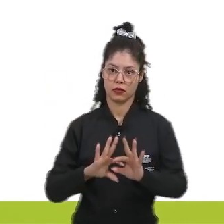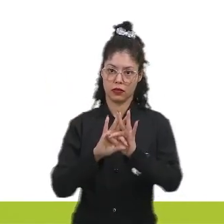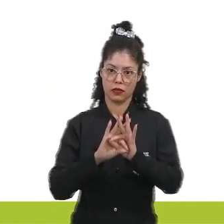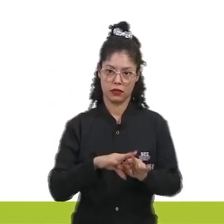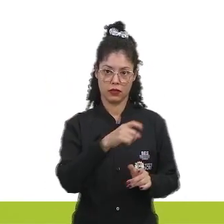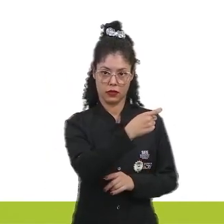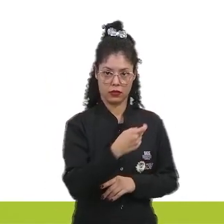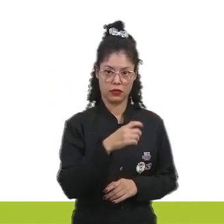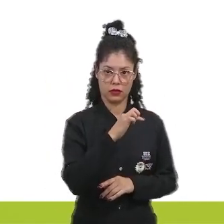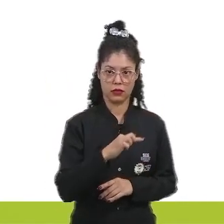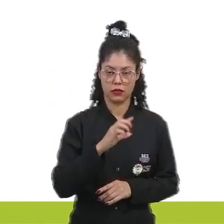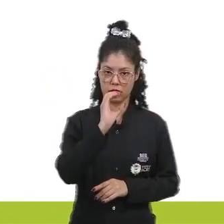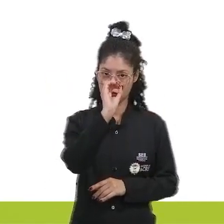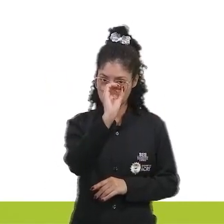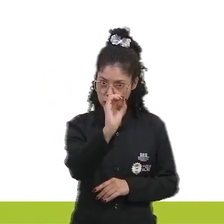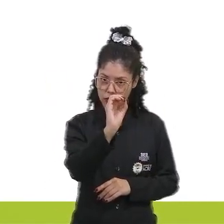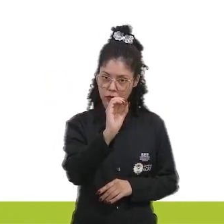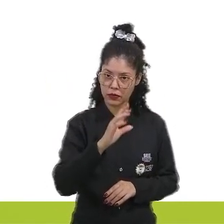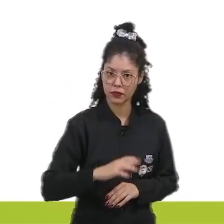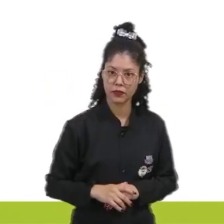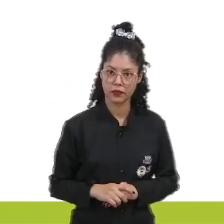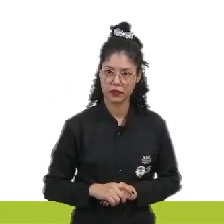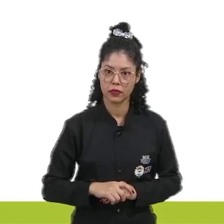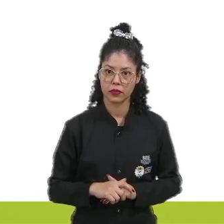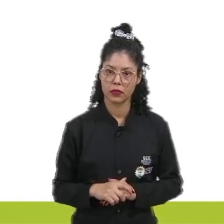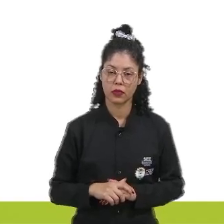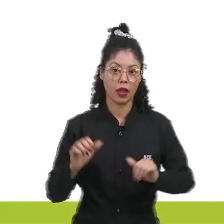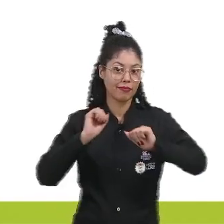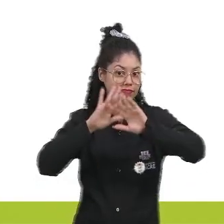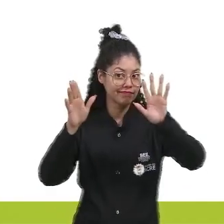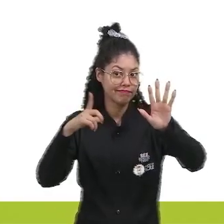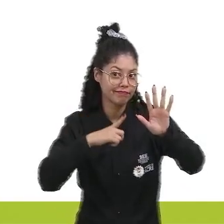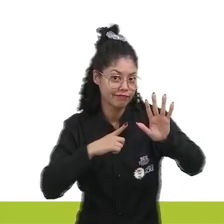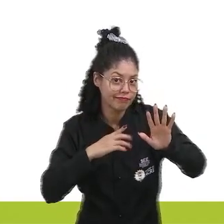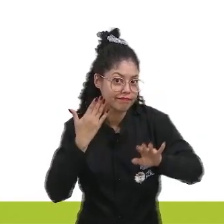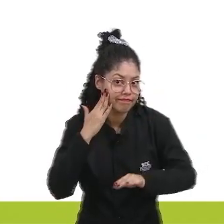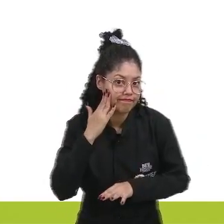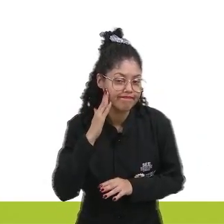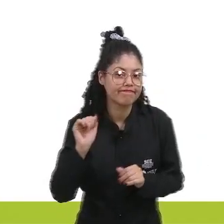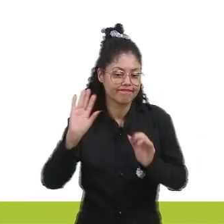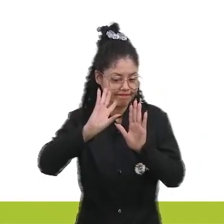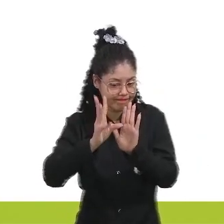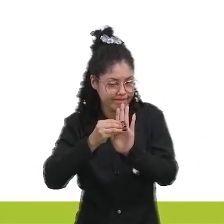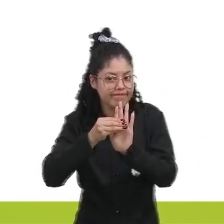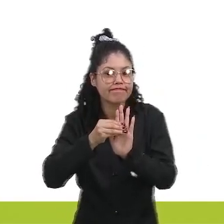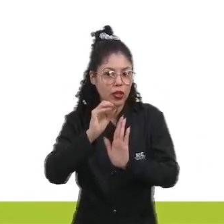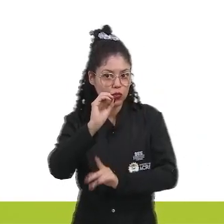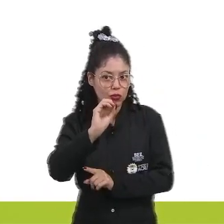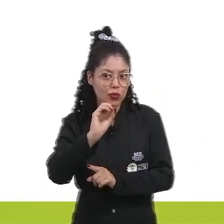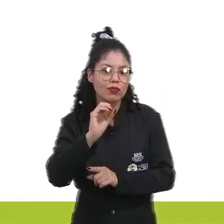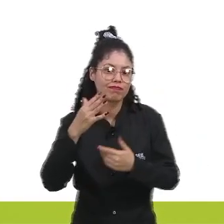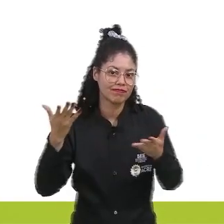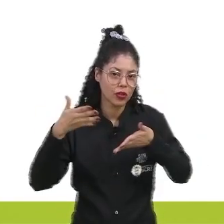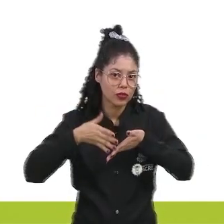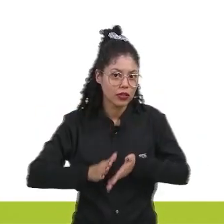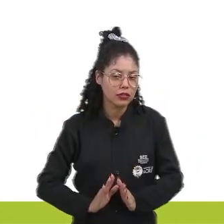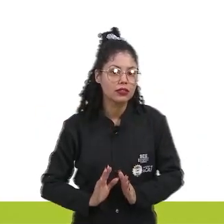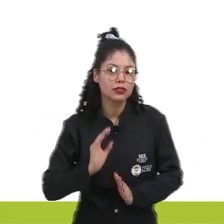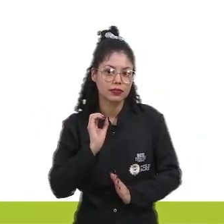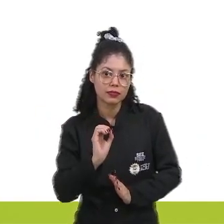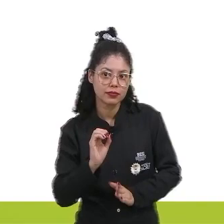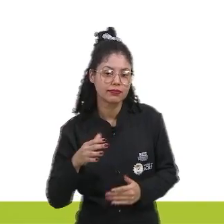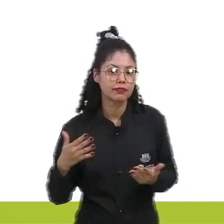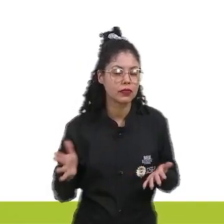f de x passa a ser zero, pessoal. Dá uma olhadinha aí, ó. Claramente eu consigo entender a aplicação do zero da função, porque quando ela nasceu ela valia zero,